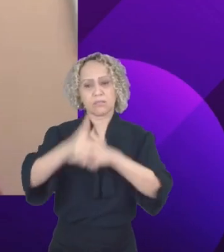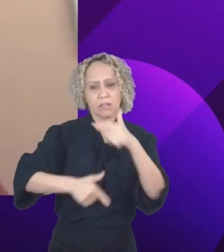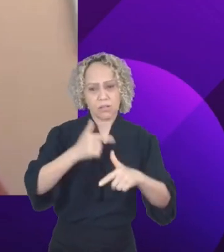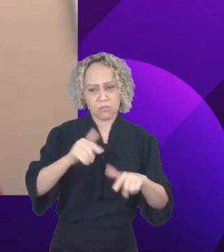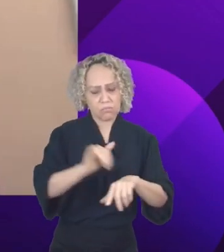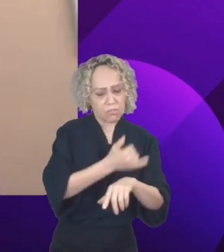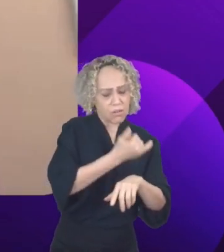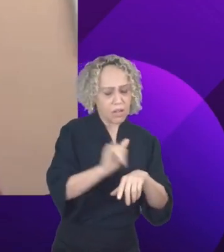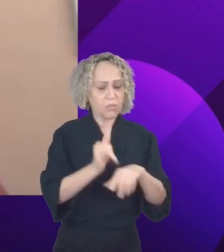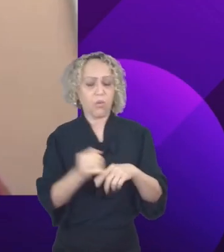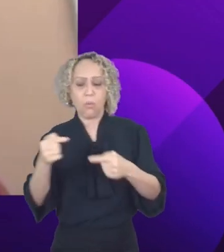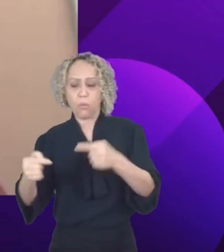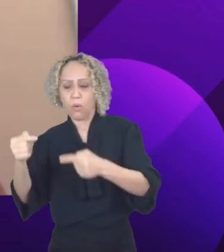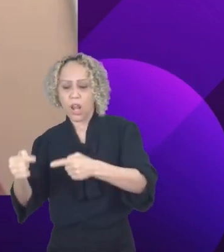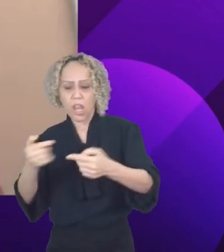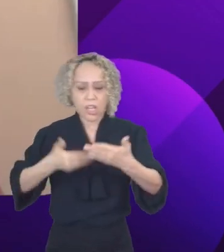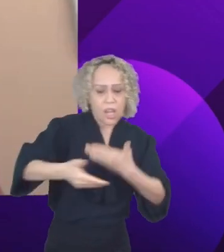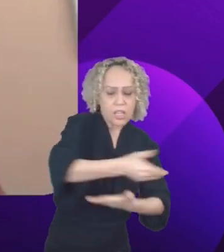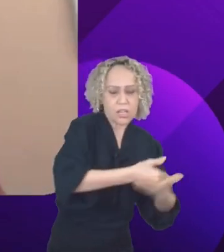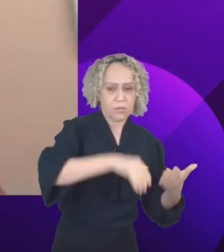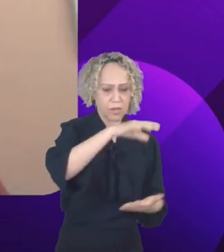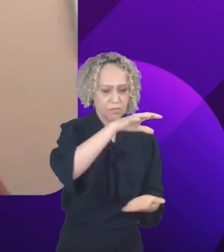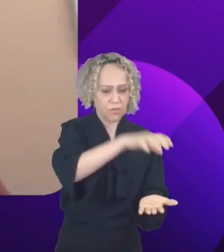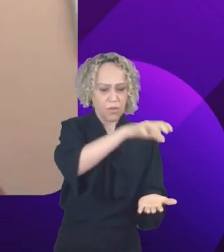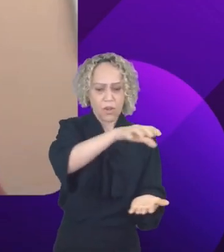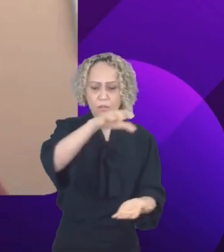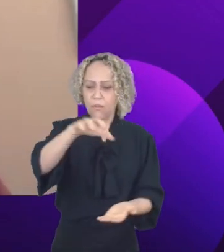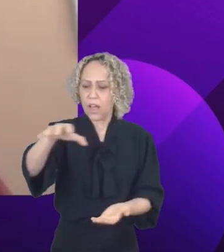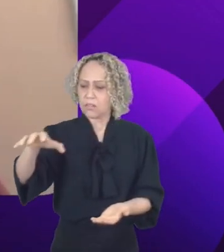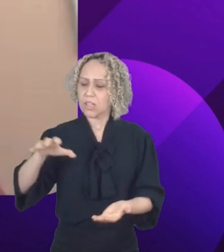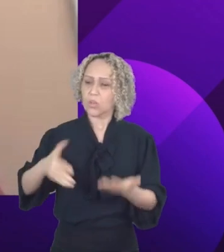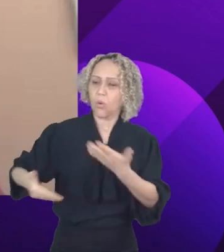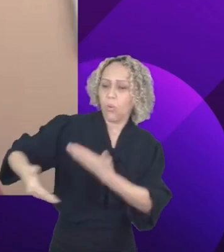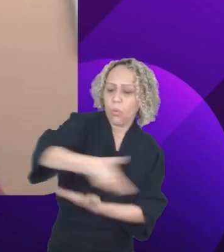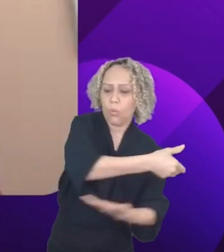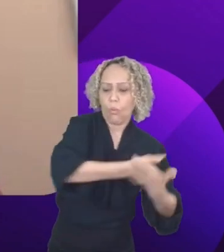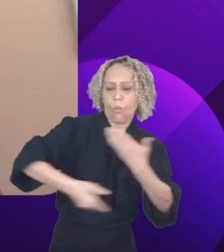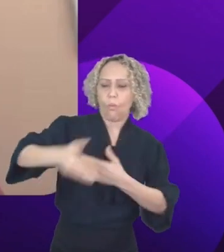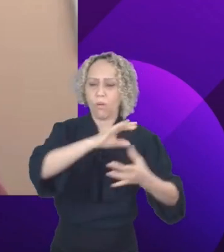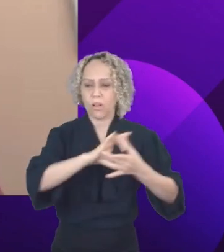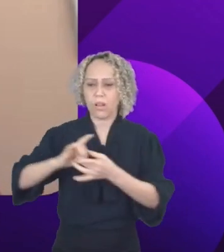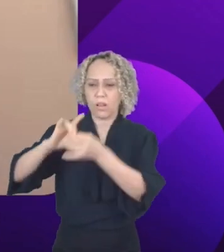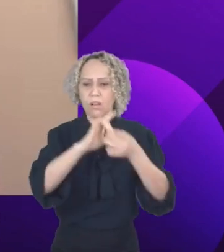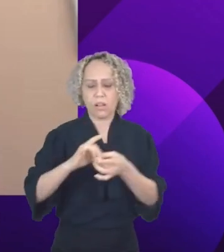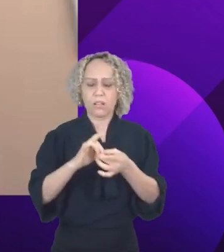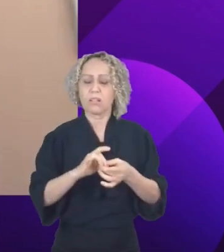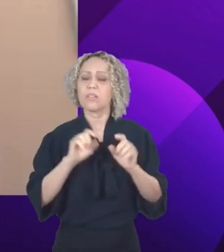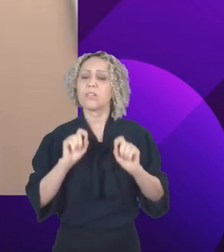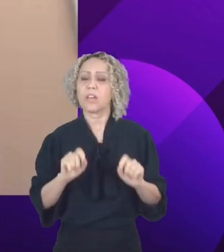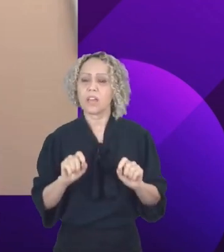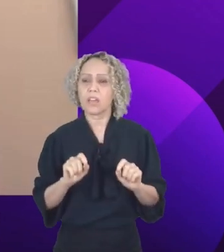e intersetoriais que visam integrar e olhar para